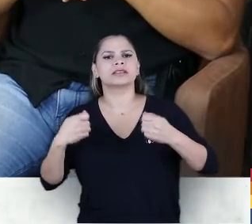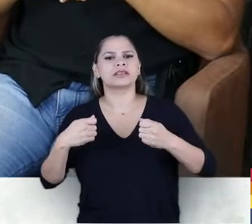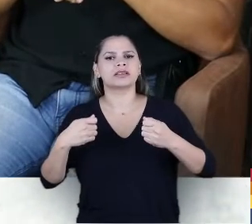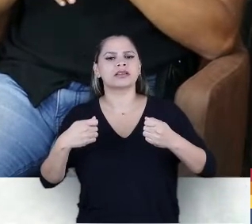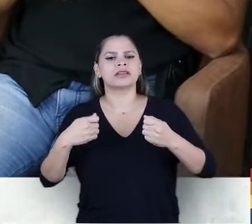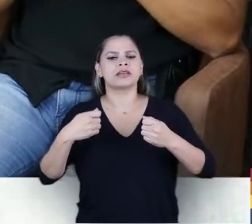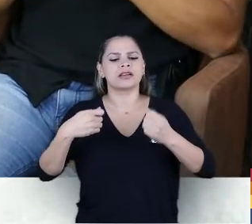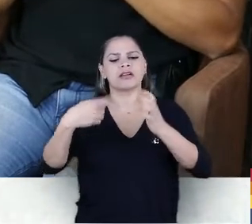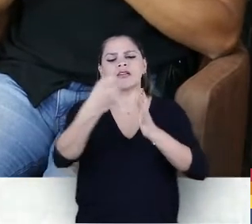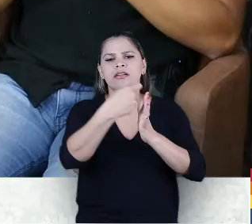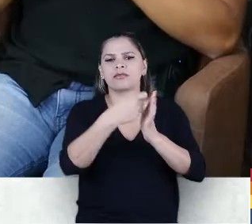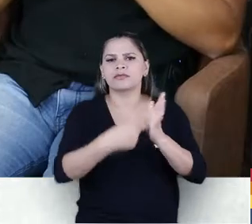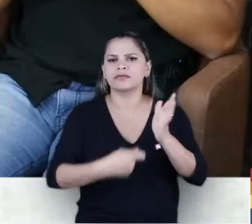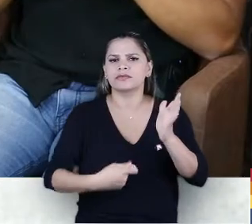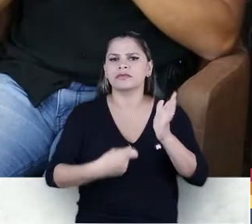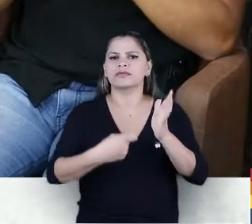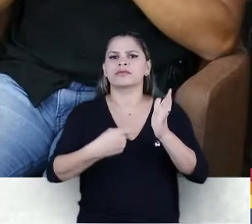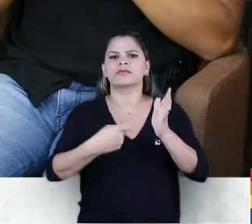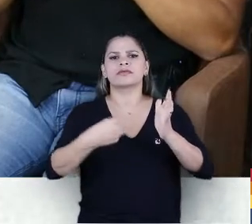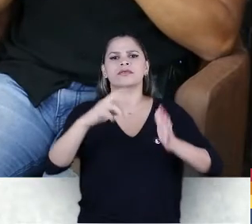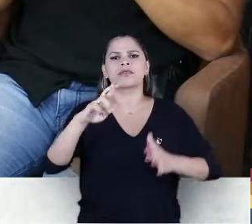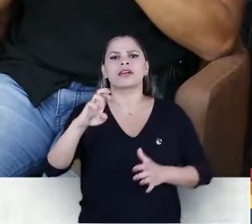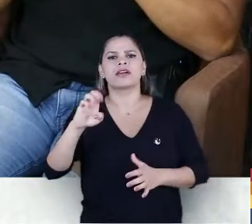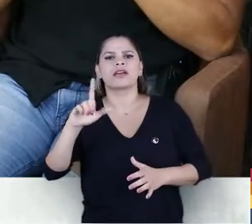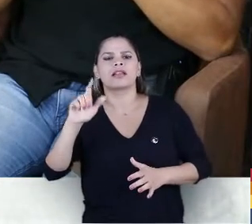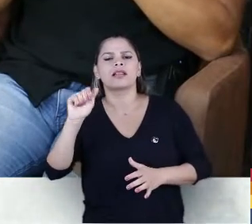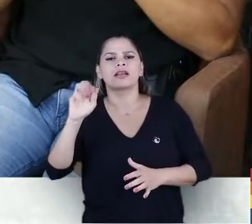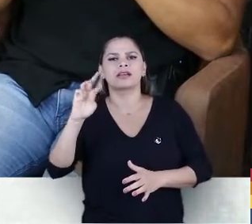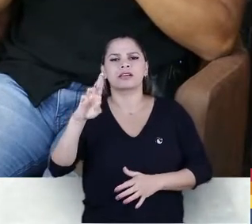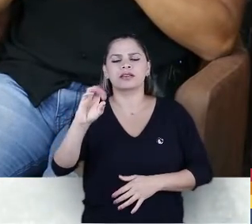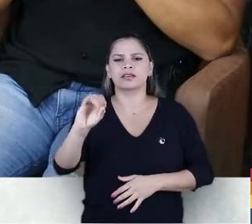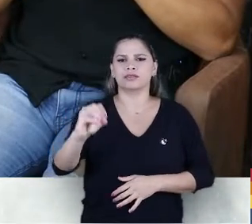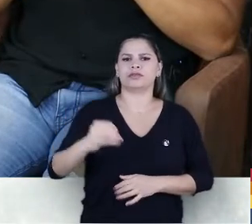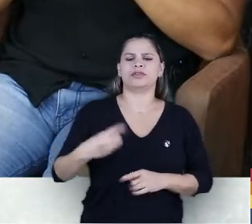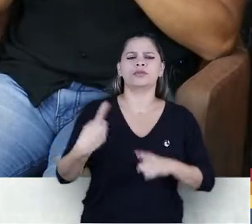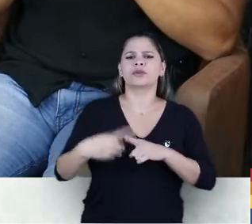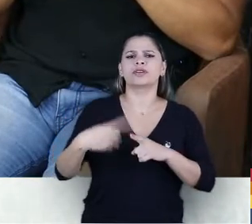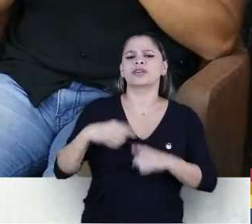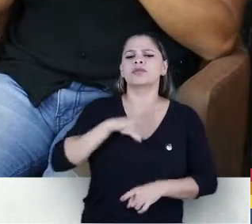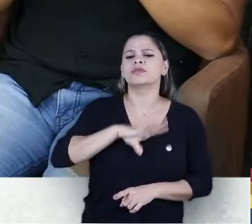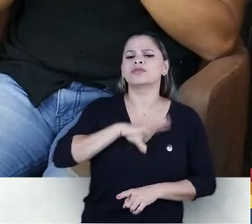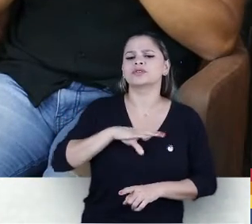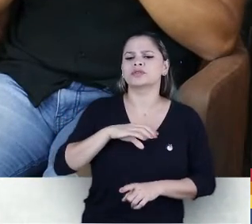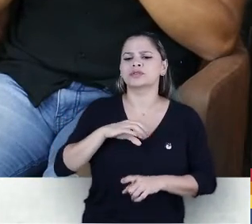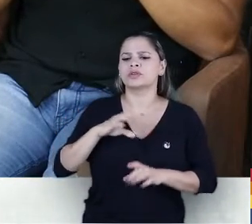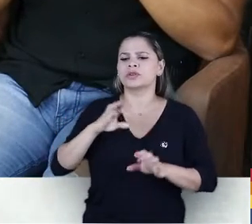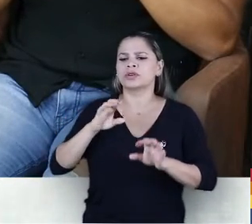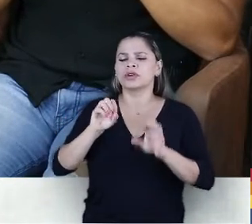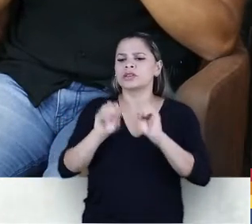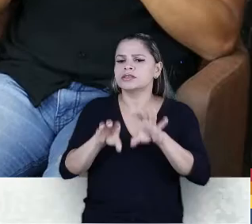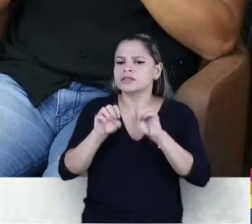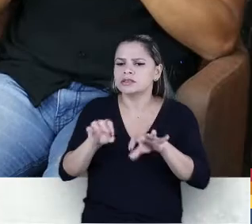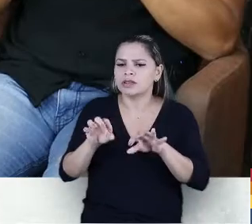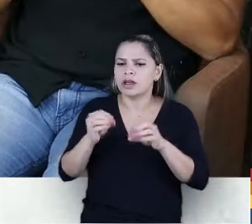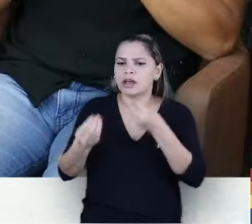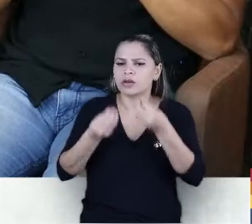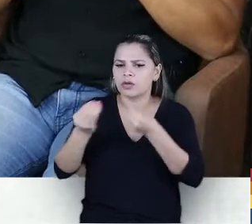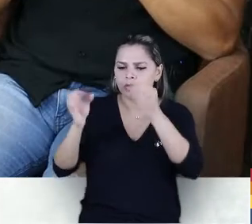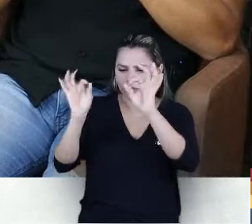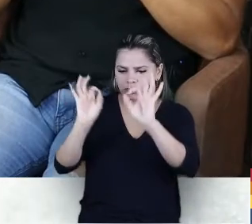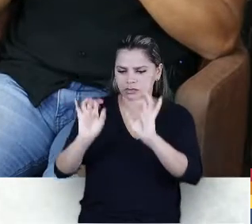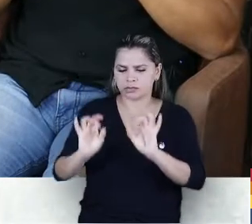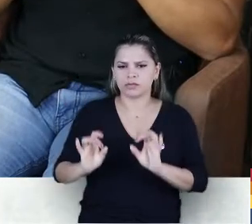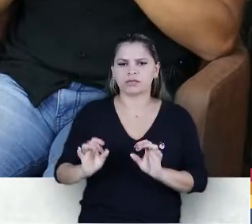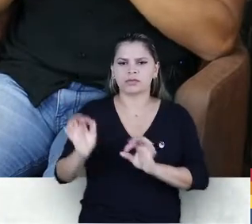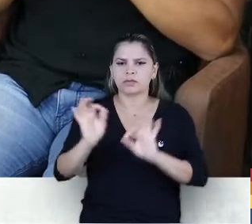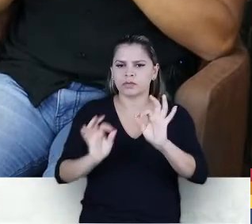áreas conversarem, né? Mais. Se você precisa ali aplicar um relatório, por que não o professor de língua portuguesa instrumentalizar